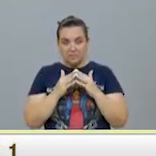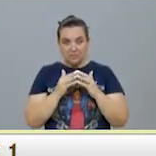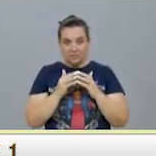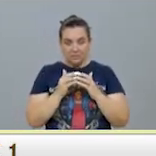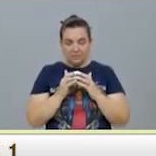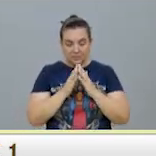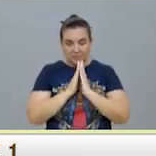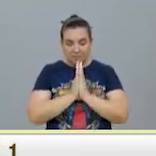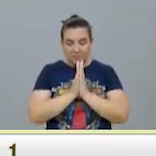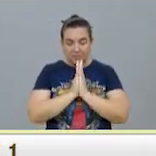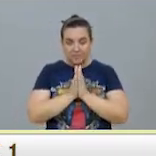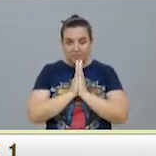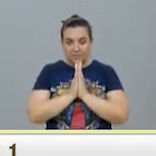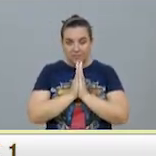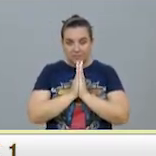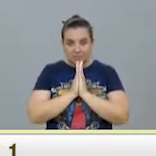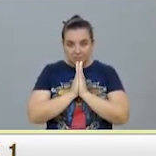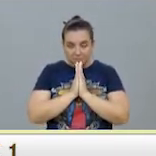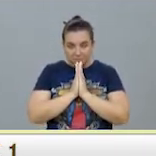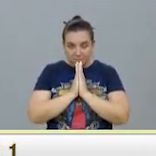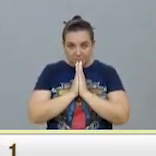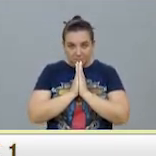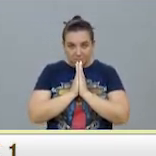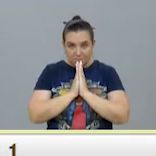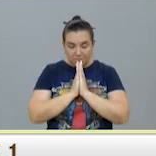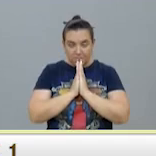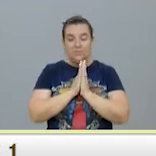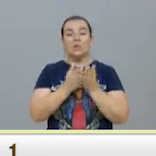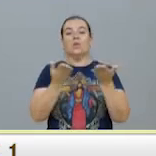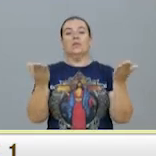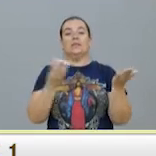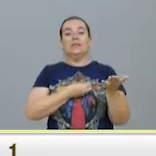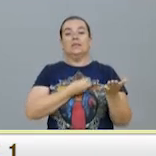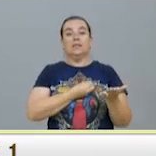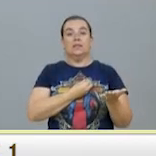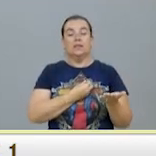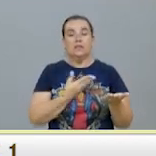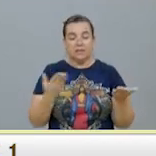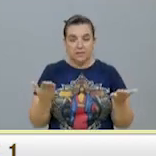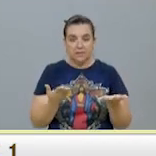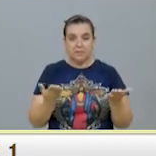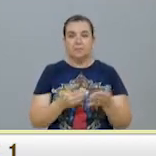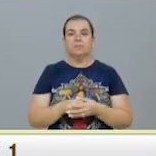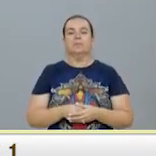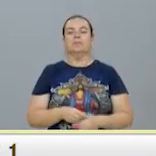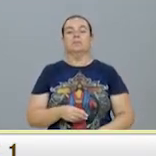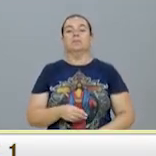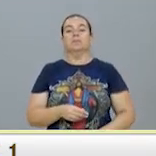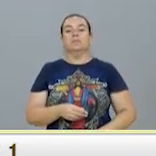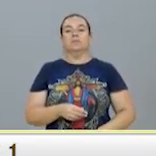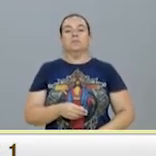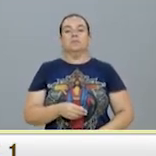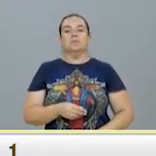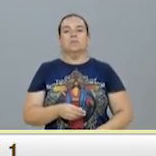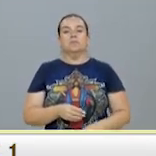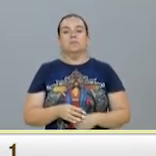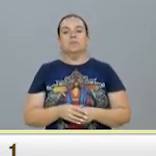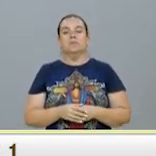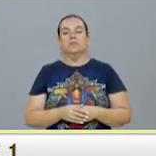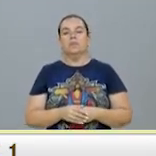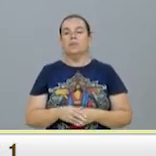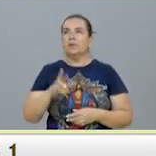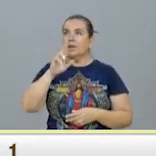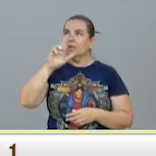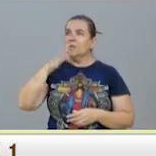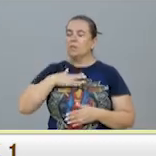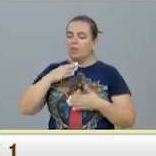por favor, você que está aqui, Senhor, me leva perto de